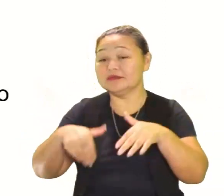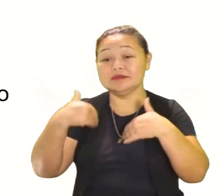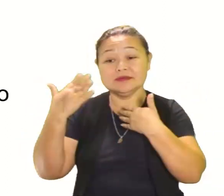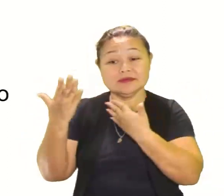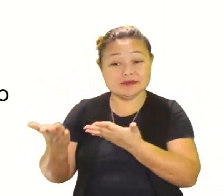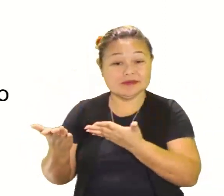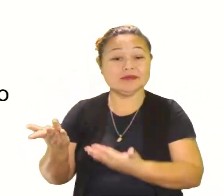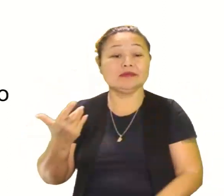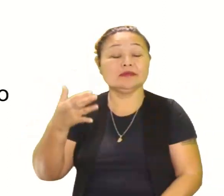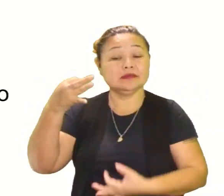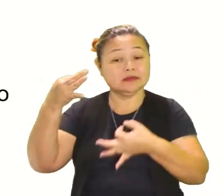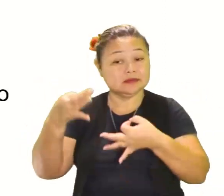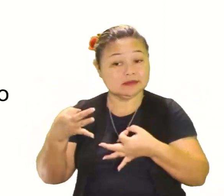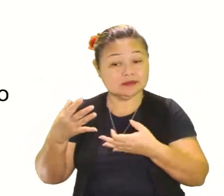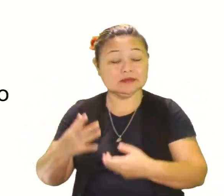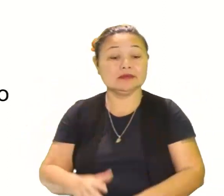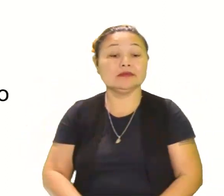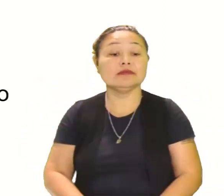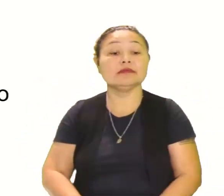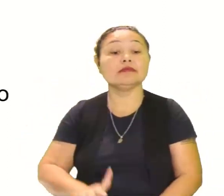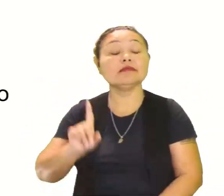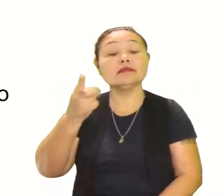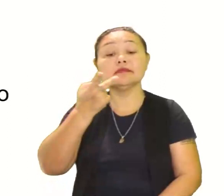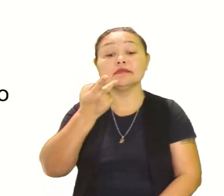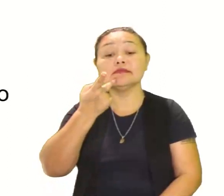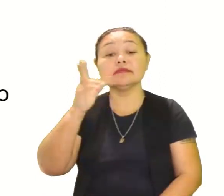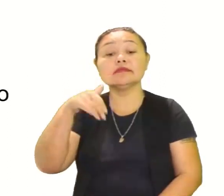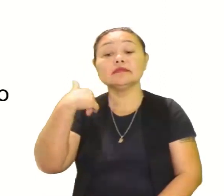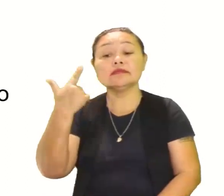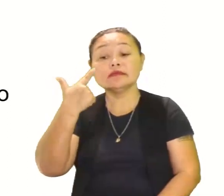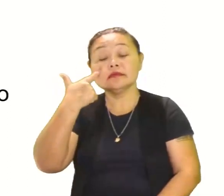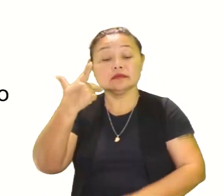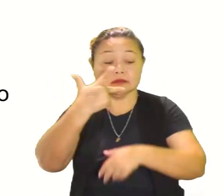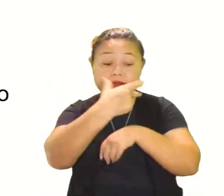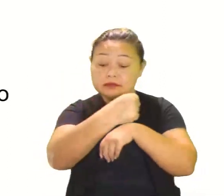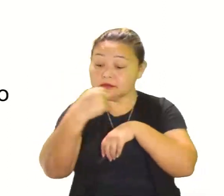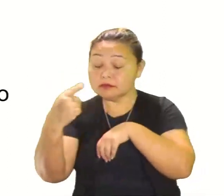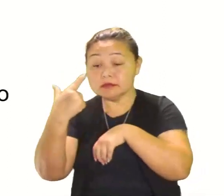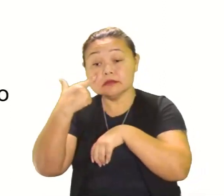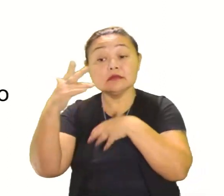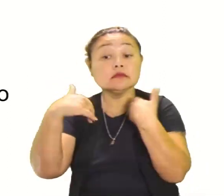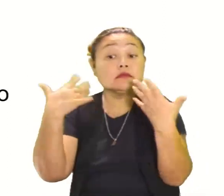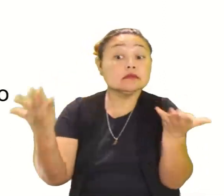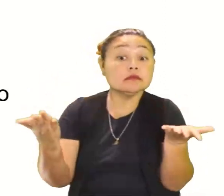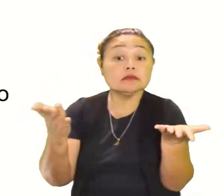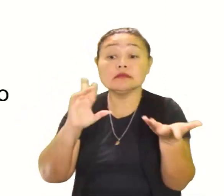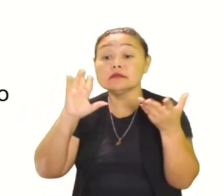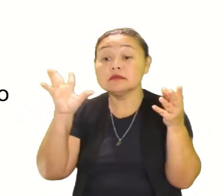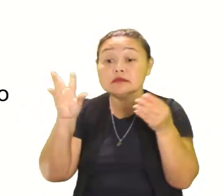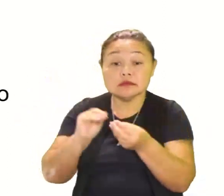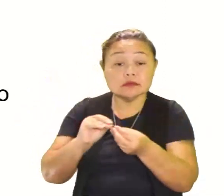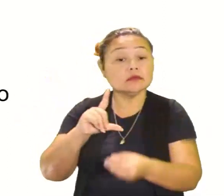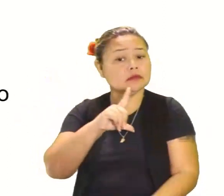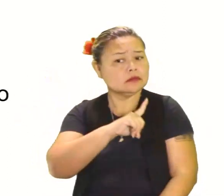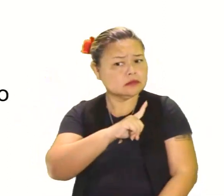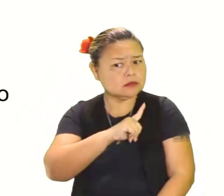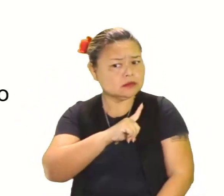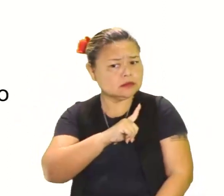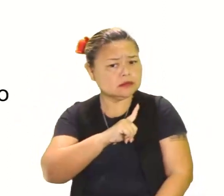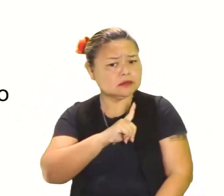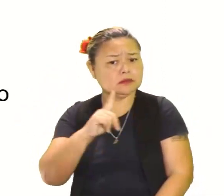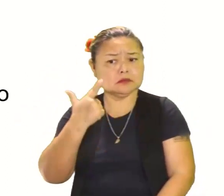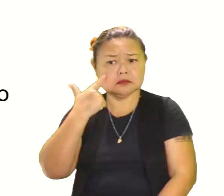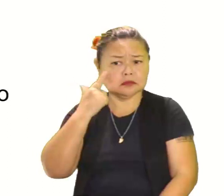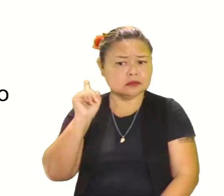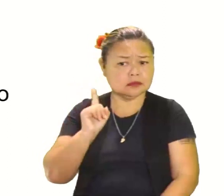o esboço gráfico da maneira perfeita. E diga qual grupo será o vencedor e como chegou a essa conclusão. Teve vencedor? Bom,